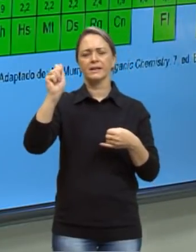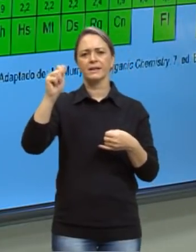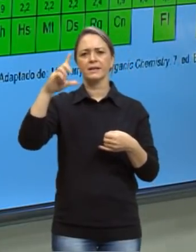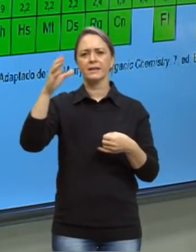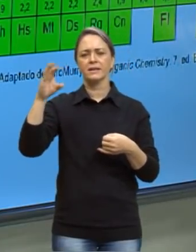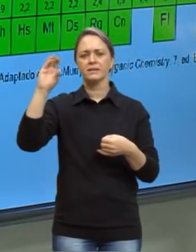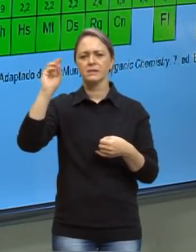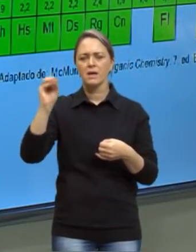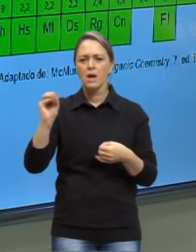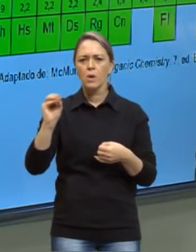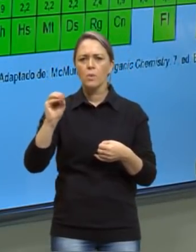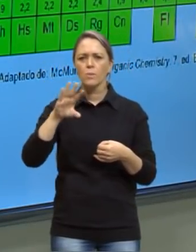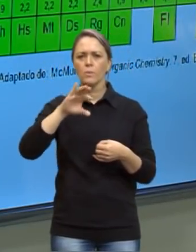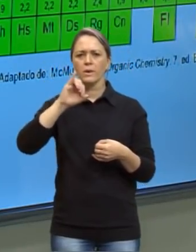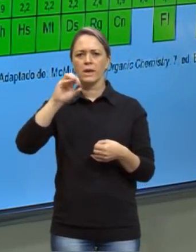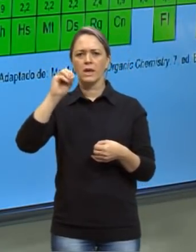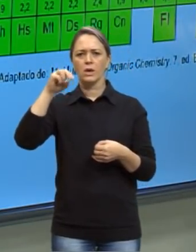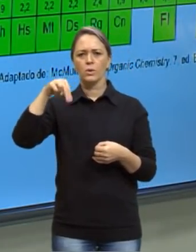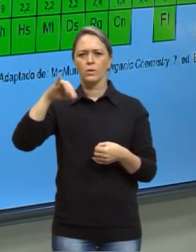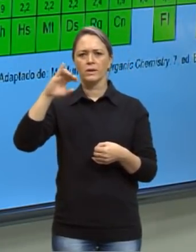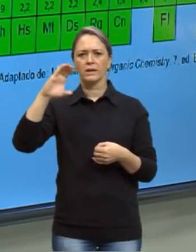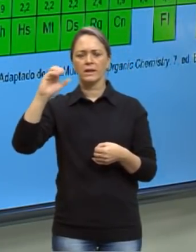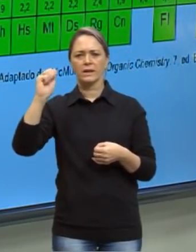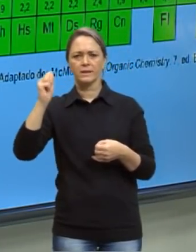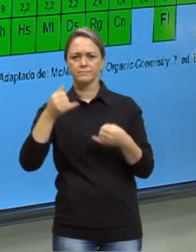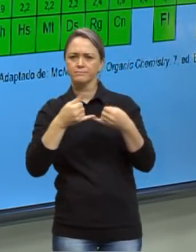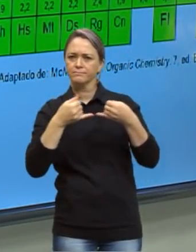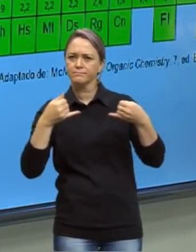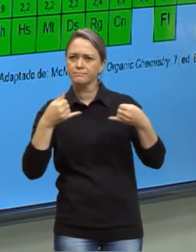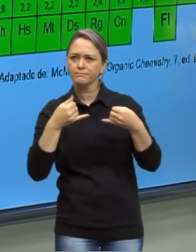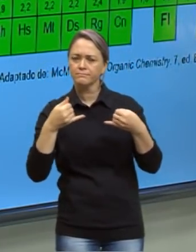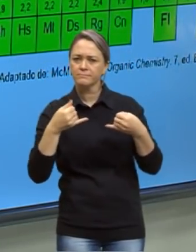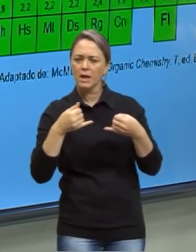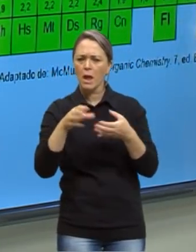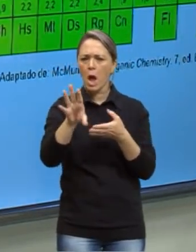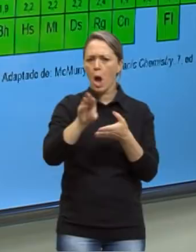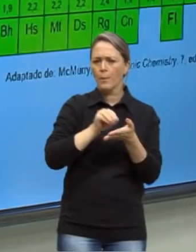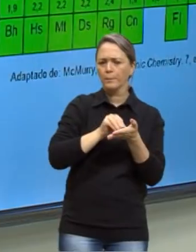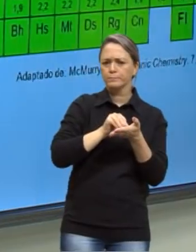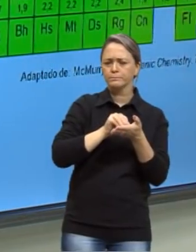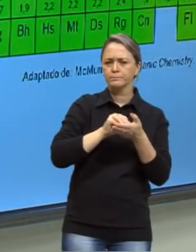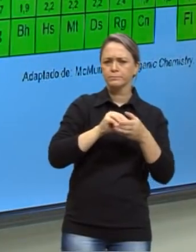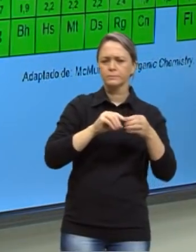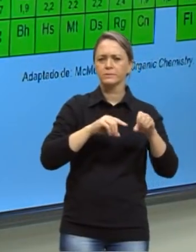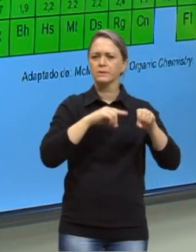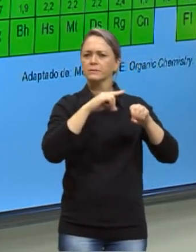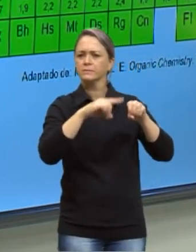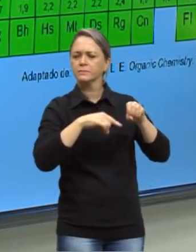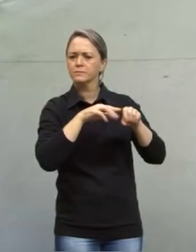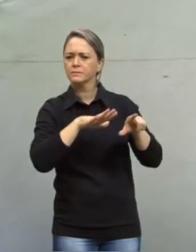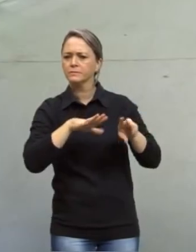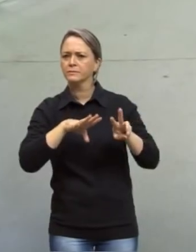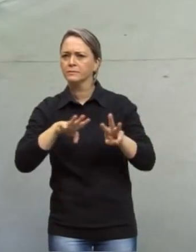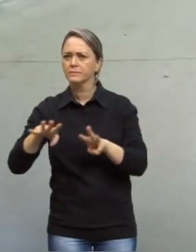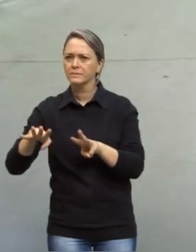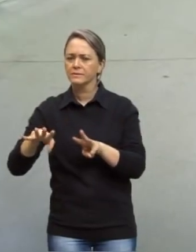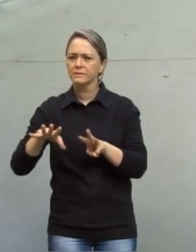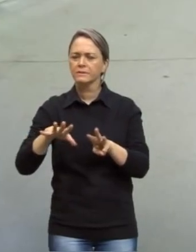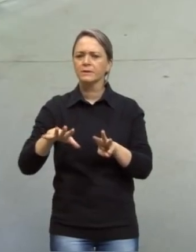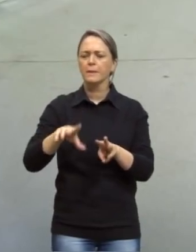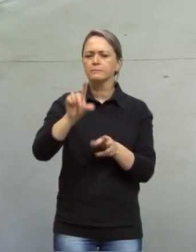elétrons não estão extremamente presos a camada de valência porque eles têm além da baixa energia de ionização